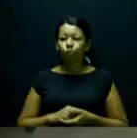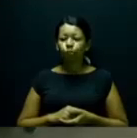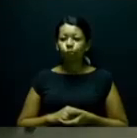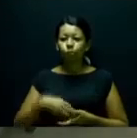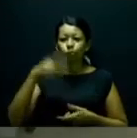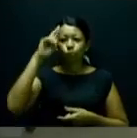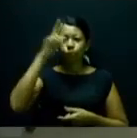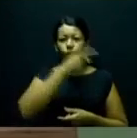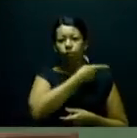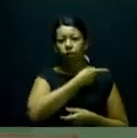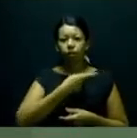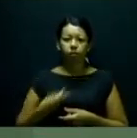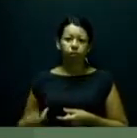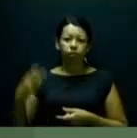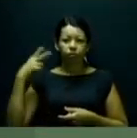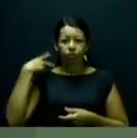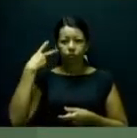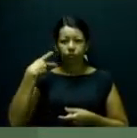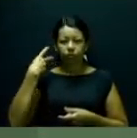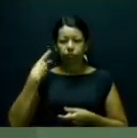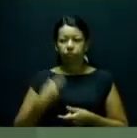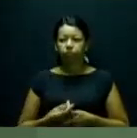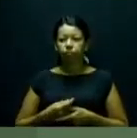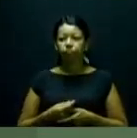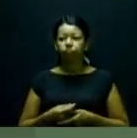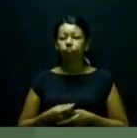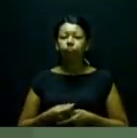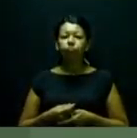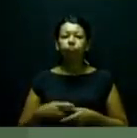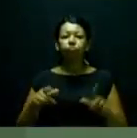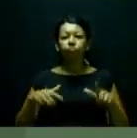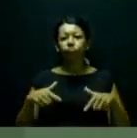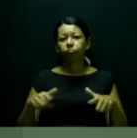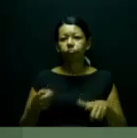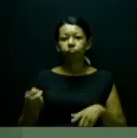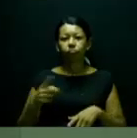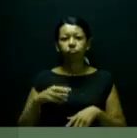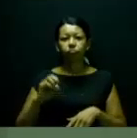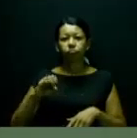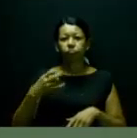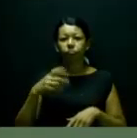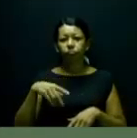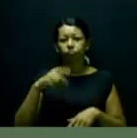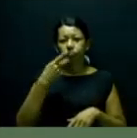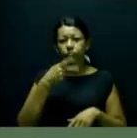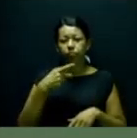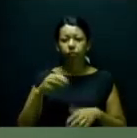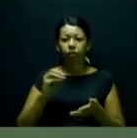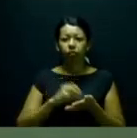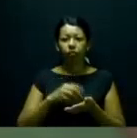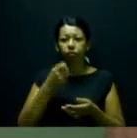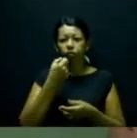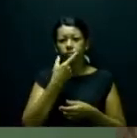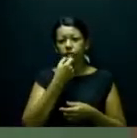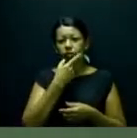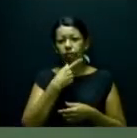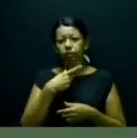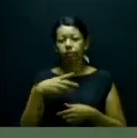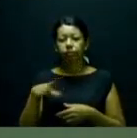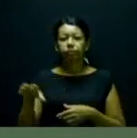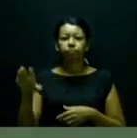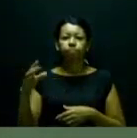Senhor presidente, nobres pares, durante nosso mandato, em diversas oportunidades, alertamos sobre a falta de medicamentos na rede municipal de